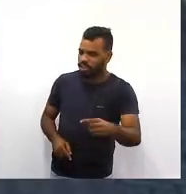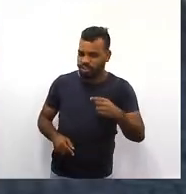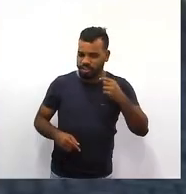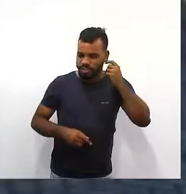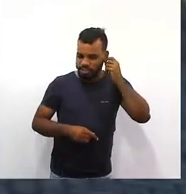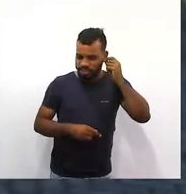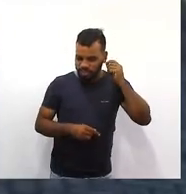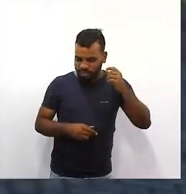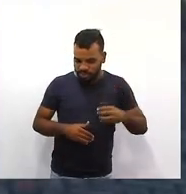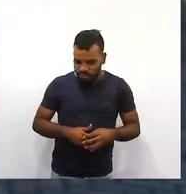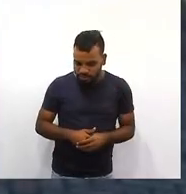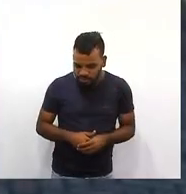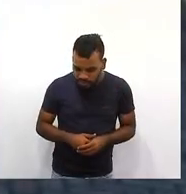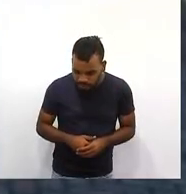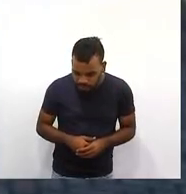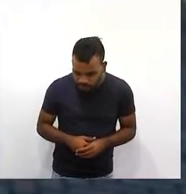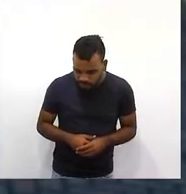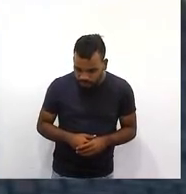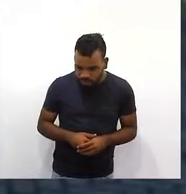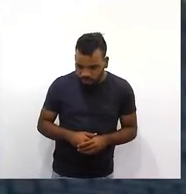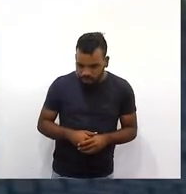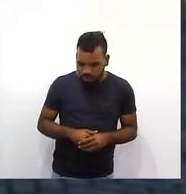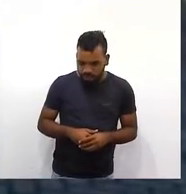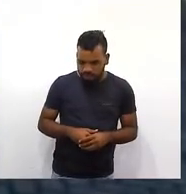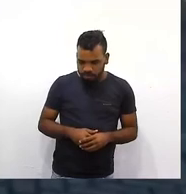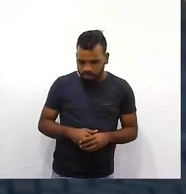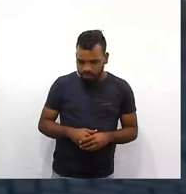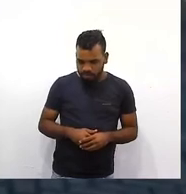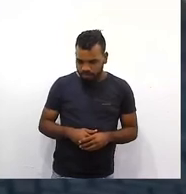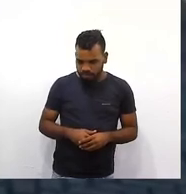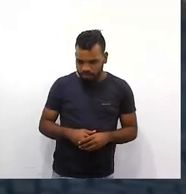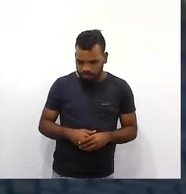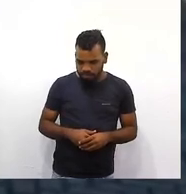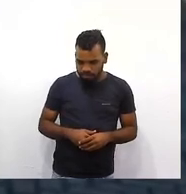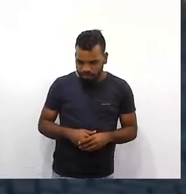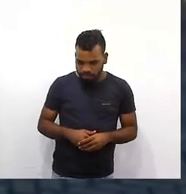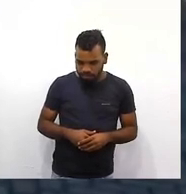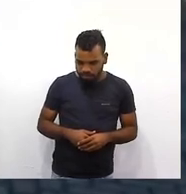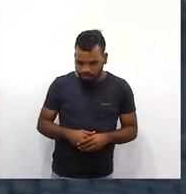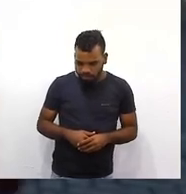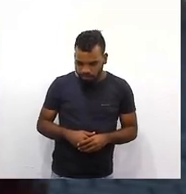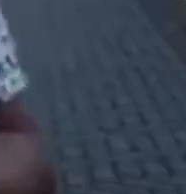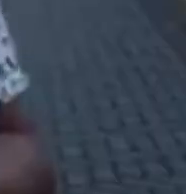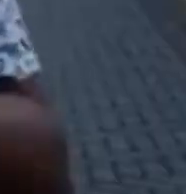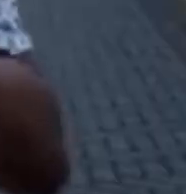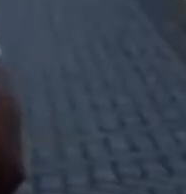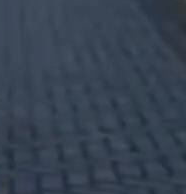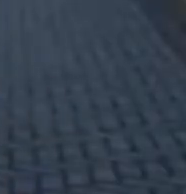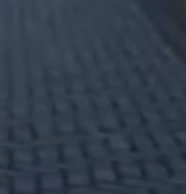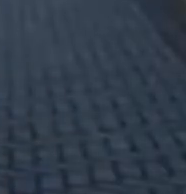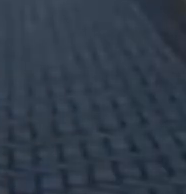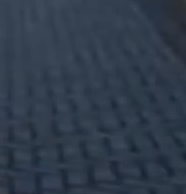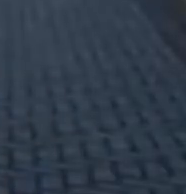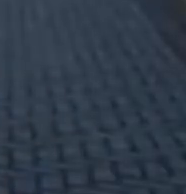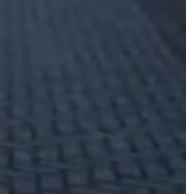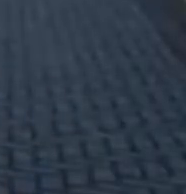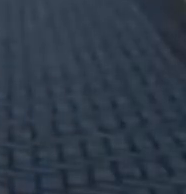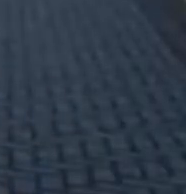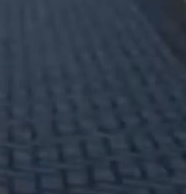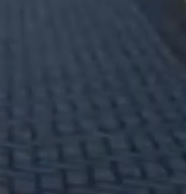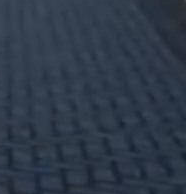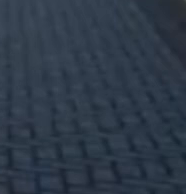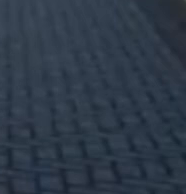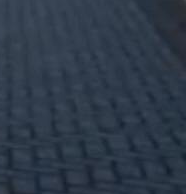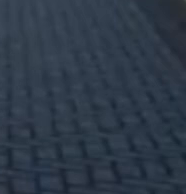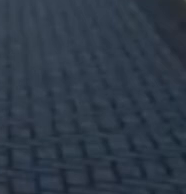pessoas não sobrevivem no rio? Não é verdade? Né? A população ribeirinha, a população que vive,